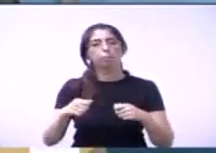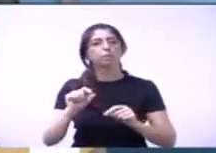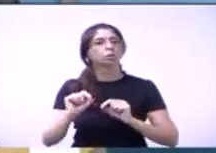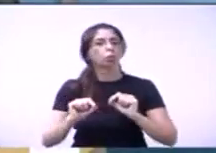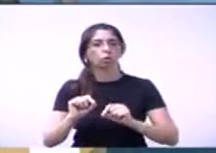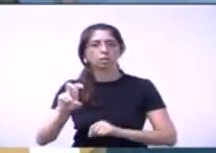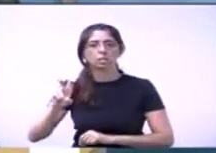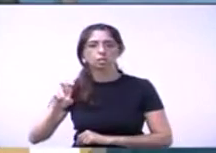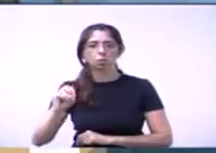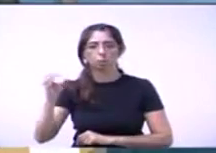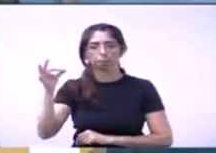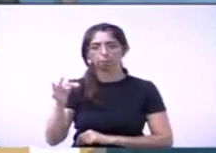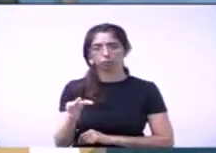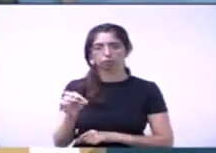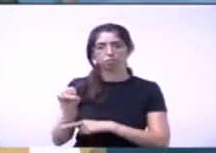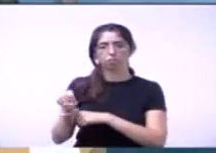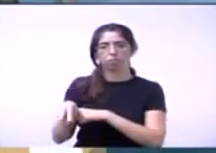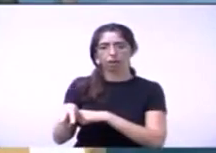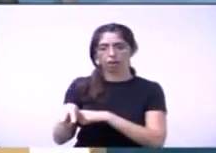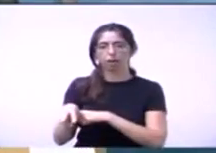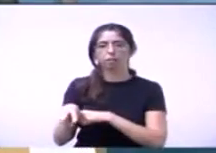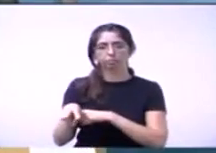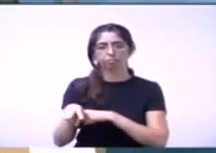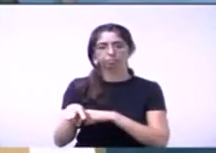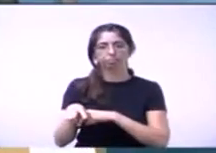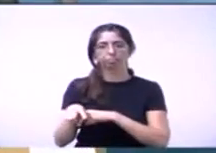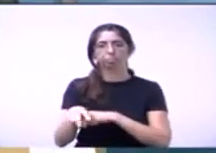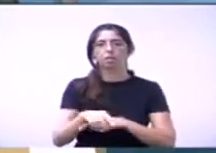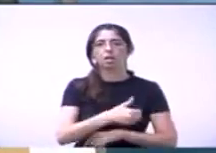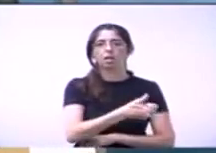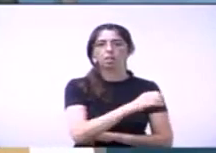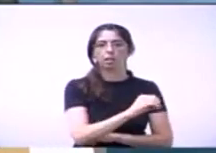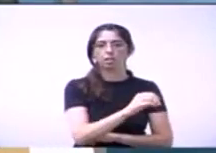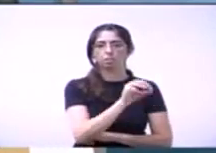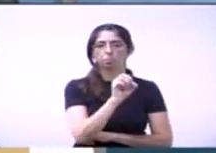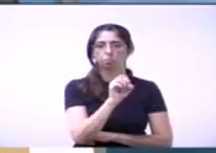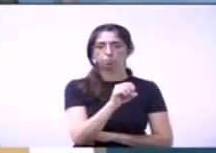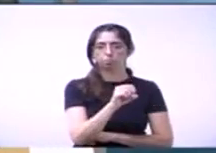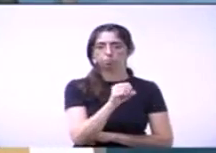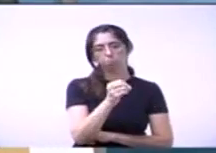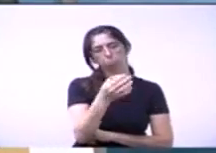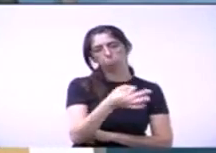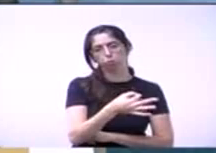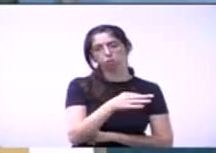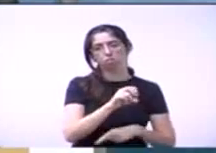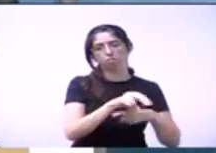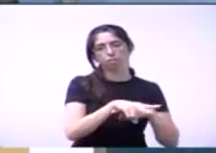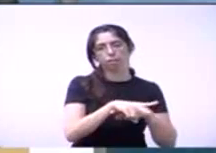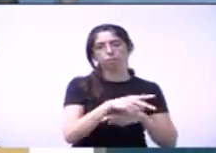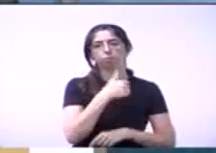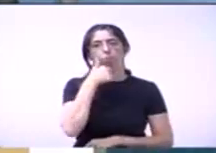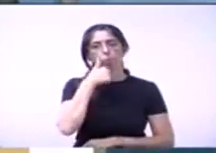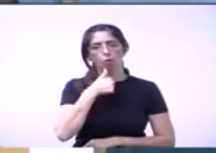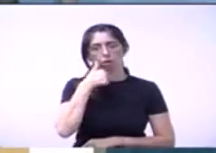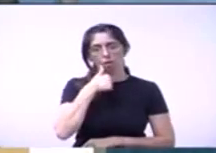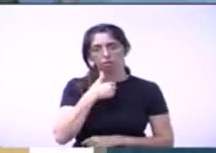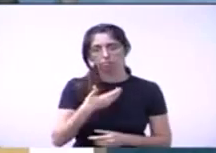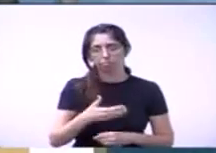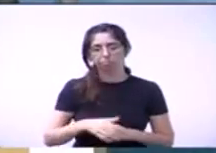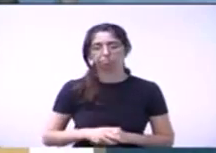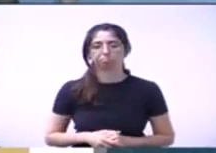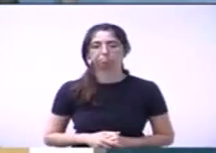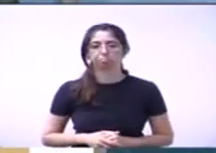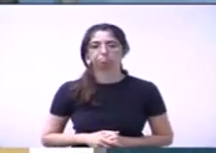para Paulínia, sendo destinado 10% para mulheres. Exceto